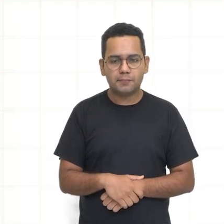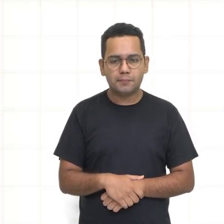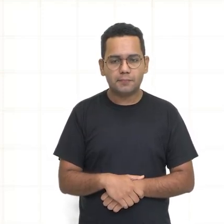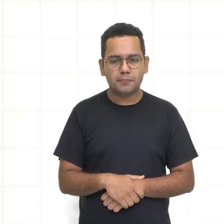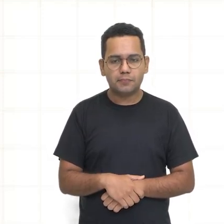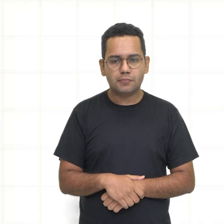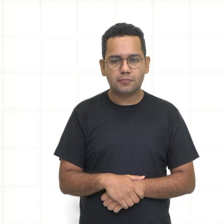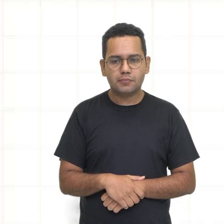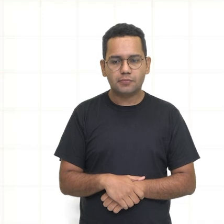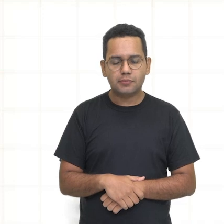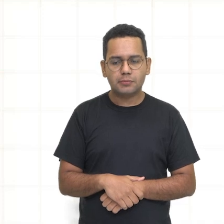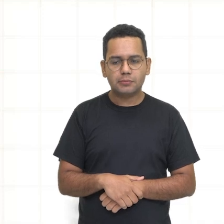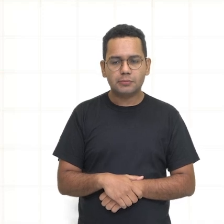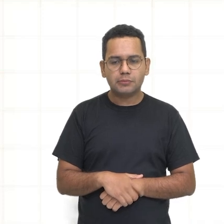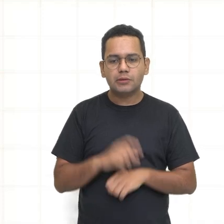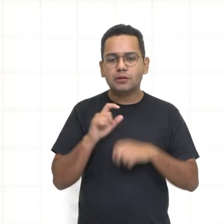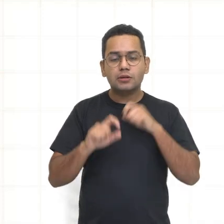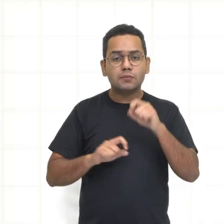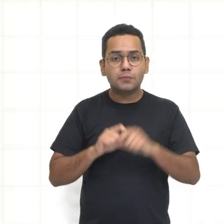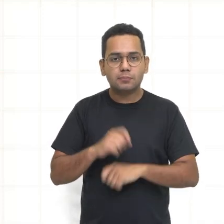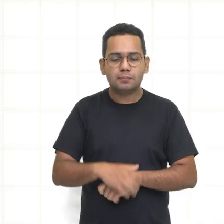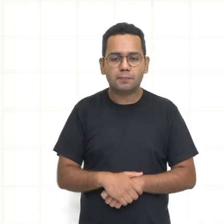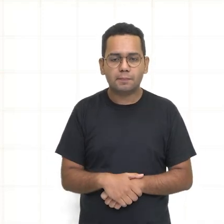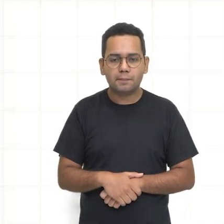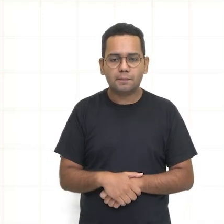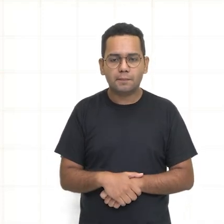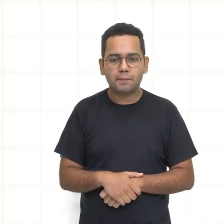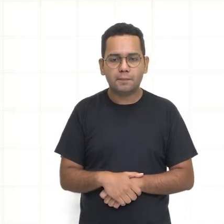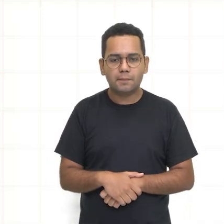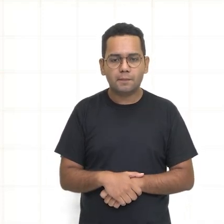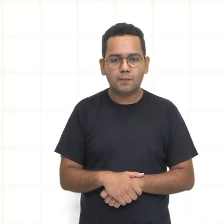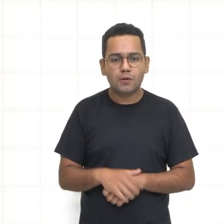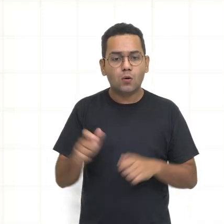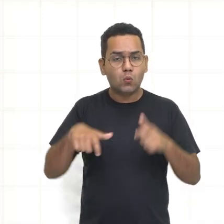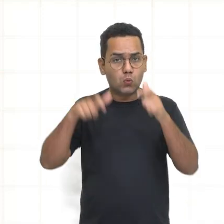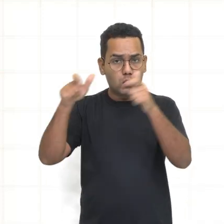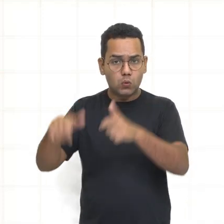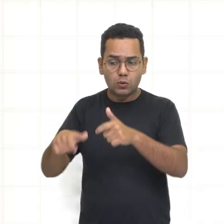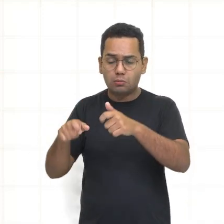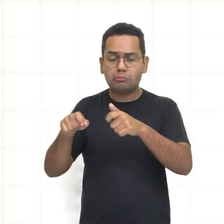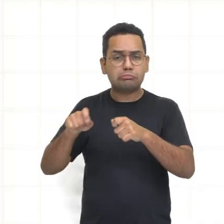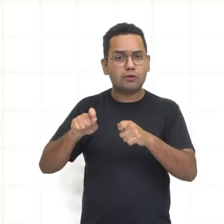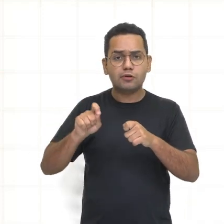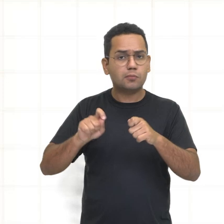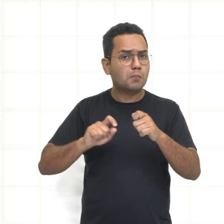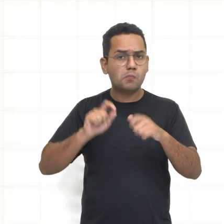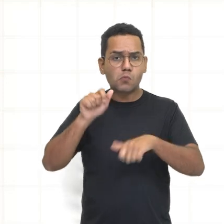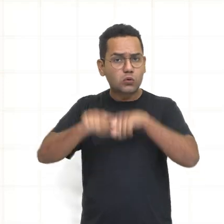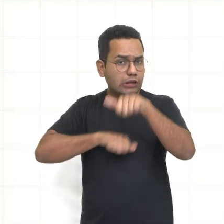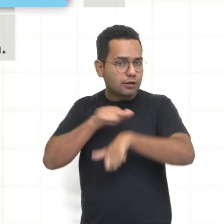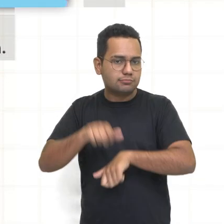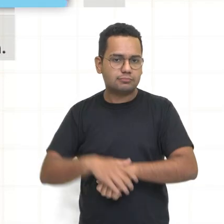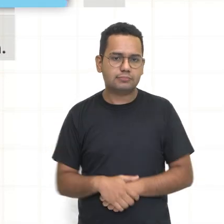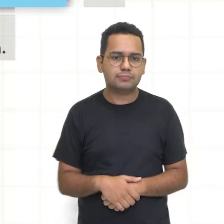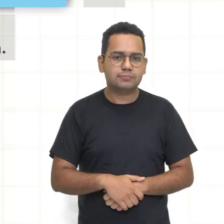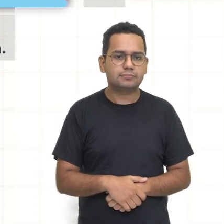saída interna, um deslocamento interno em busca ali de um local seguro para sua sobrevivência.